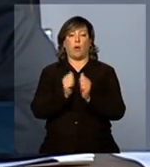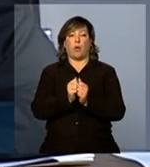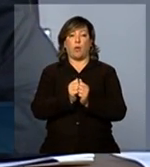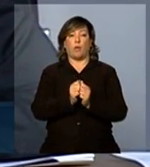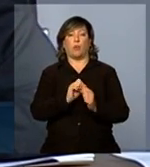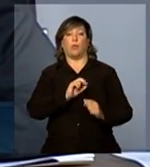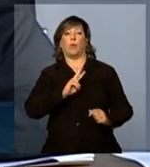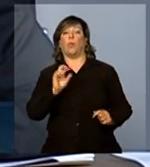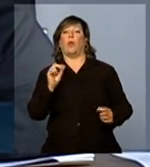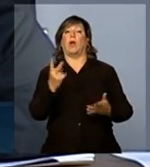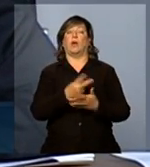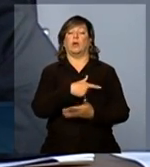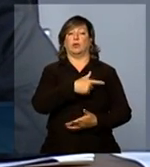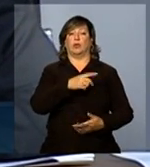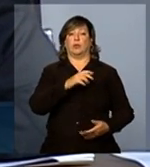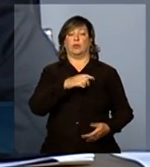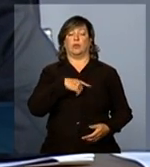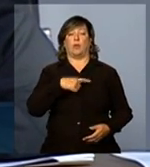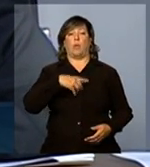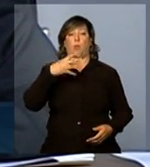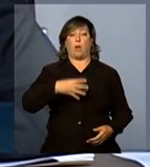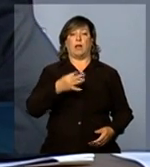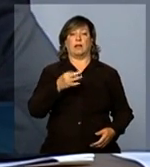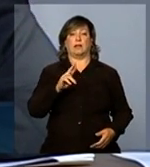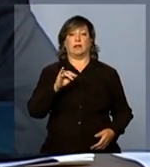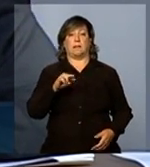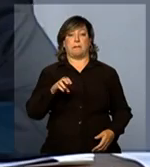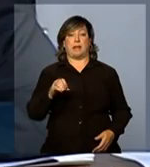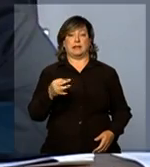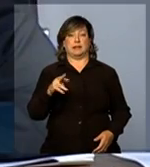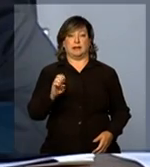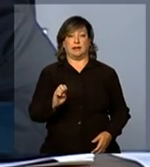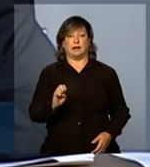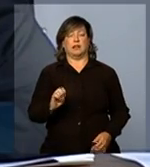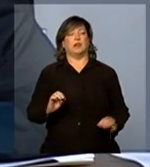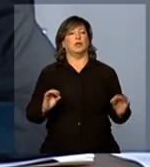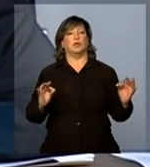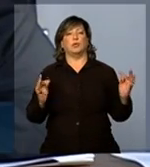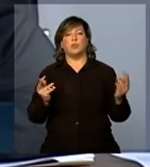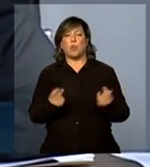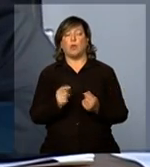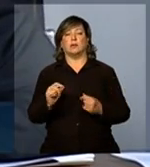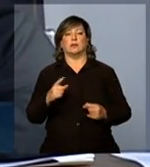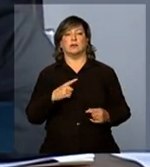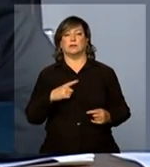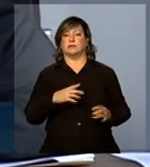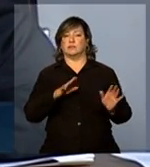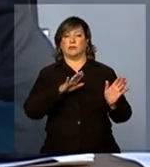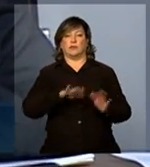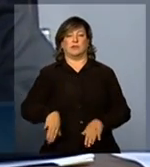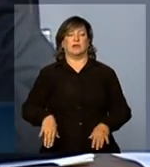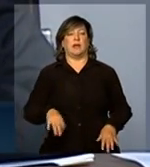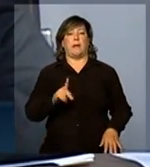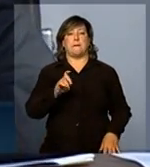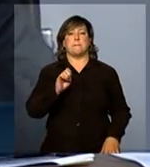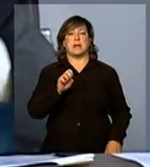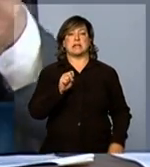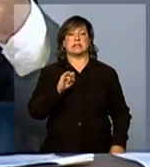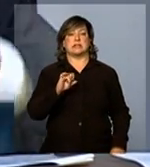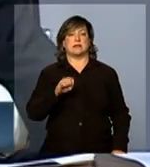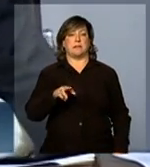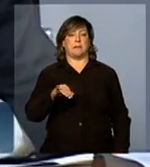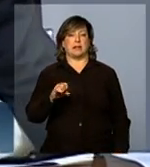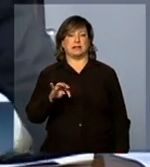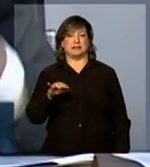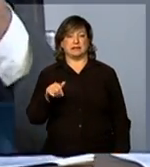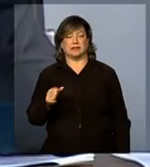As análises sobre o quarto trimestre eram todas negativas ou eram, digamos, pessimistas em relação